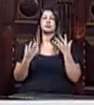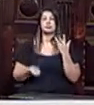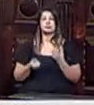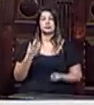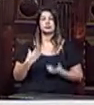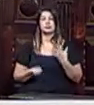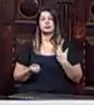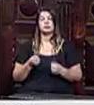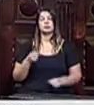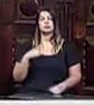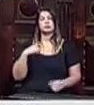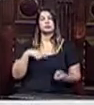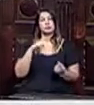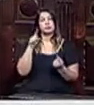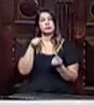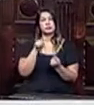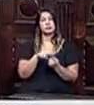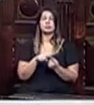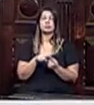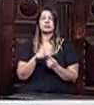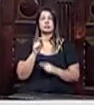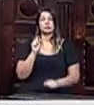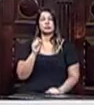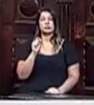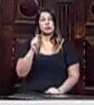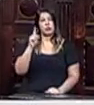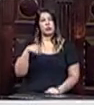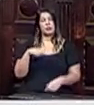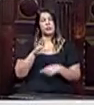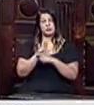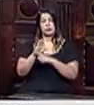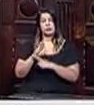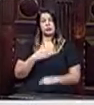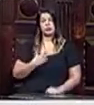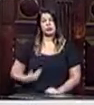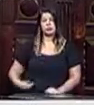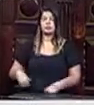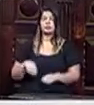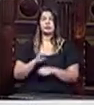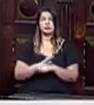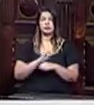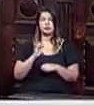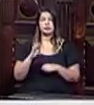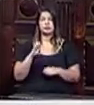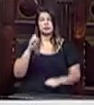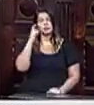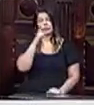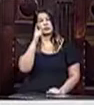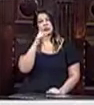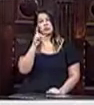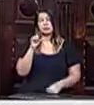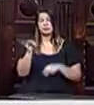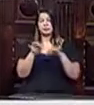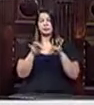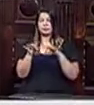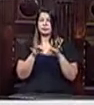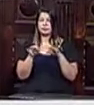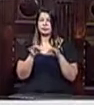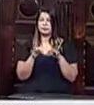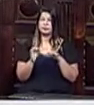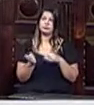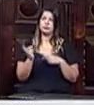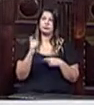finalidade e o objetivo real de ajudar o governo do Estado, olha, são inúmeras votações que têm tido